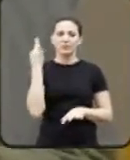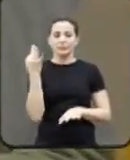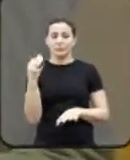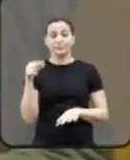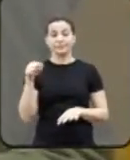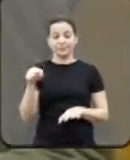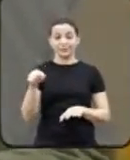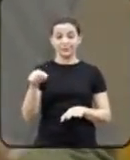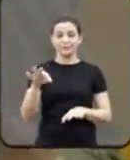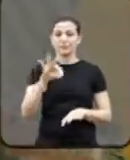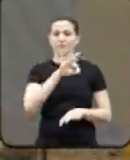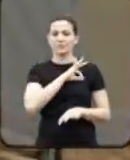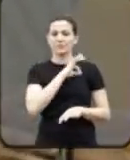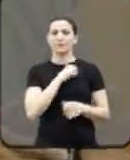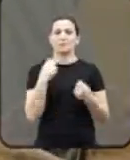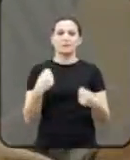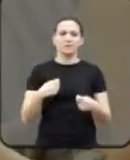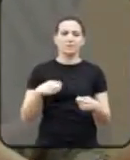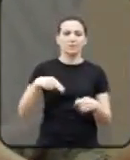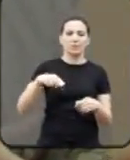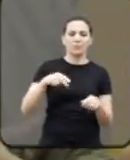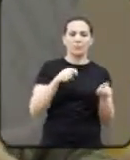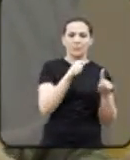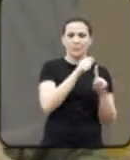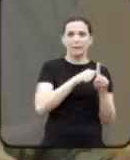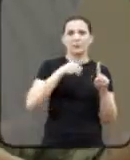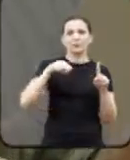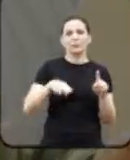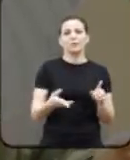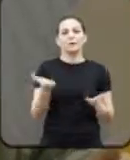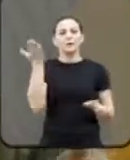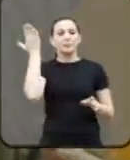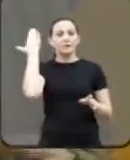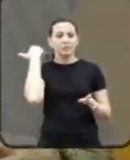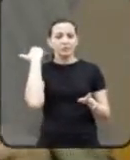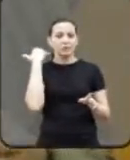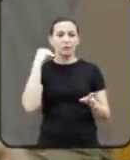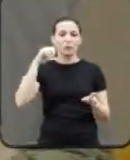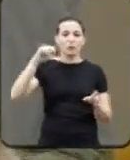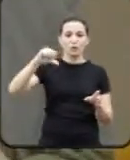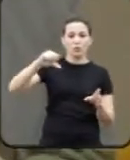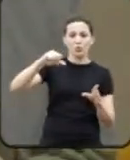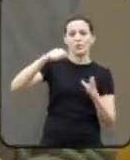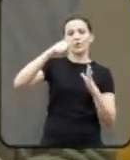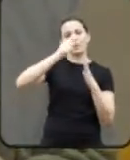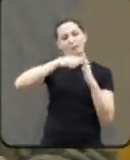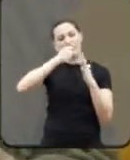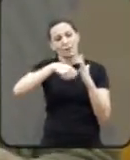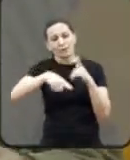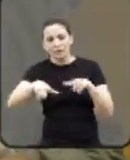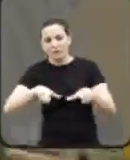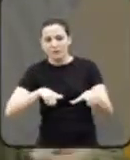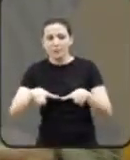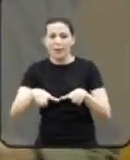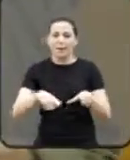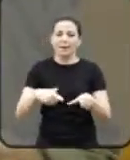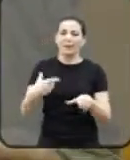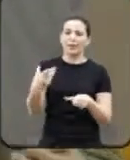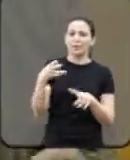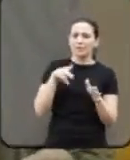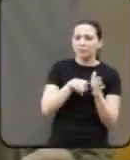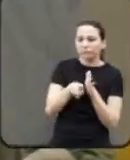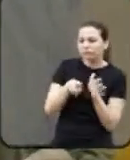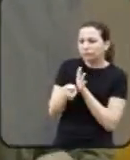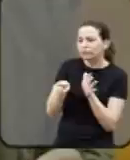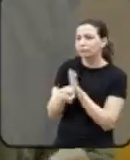dizer, a polícia precisou, desde novembro do ano passado, praticamente 9 meses de gestação, apurando em silêncio, porque ninguém